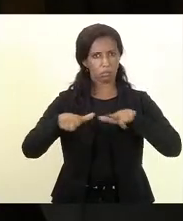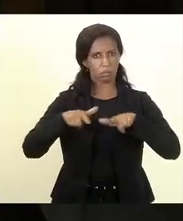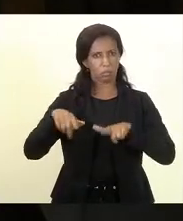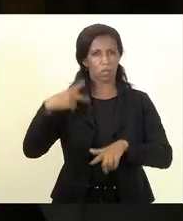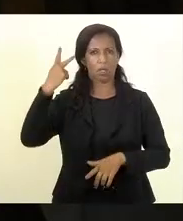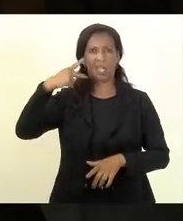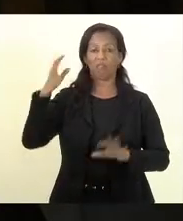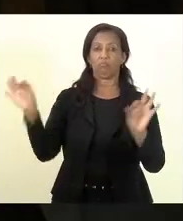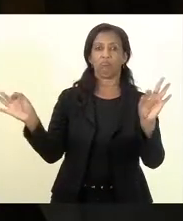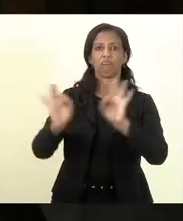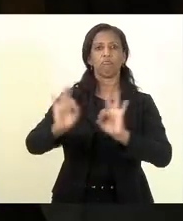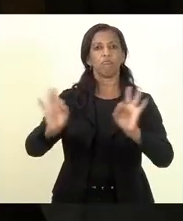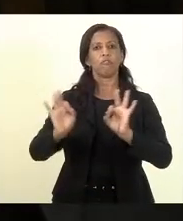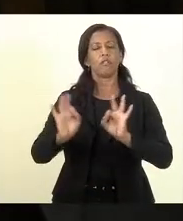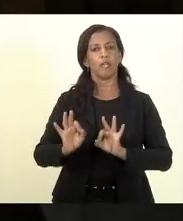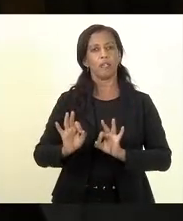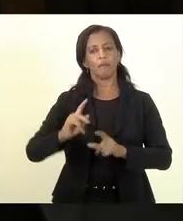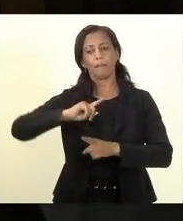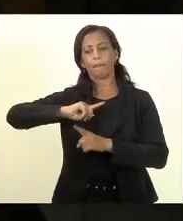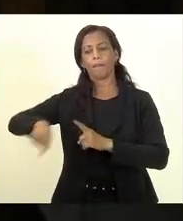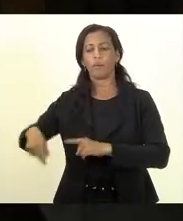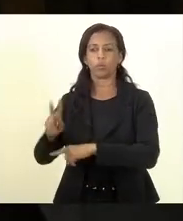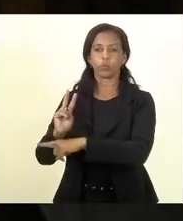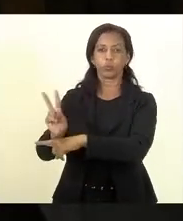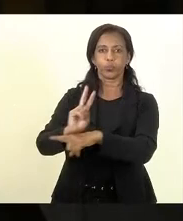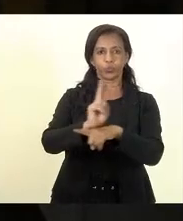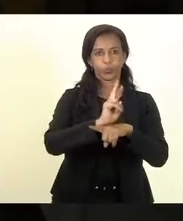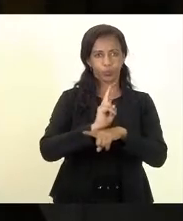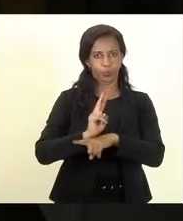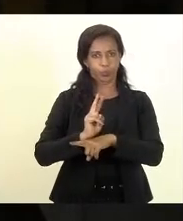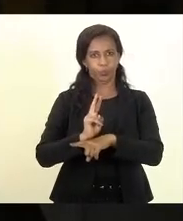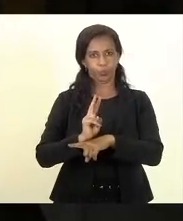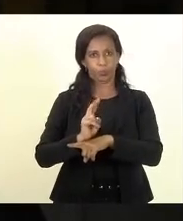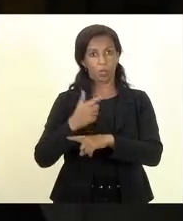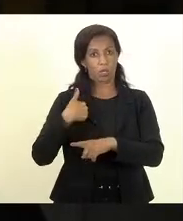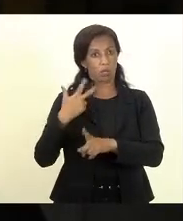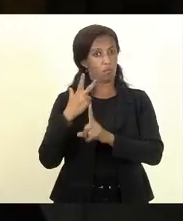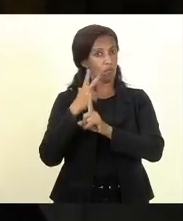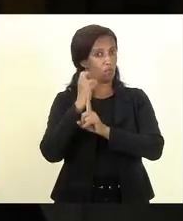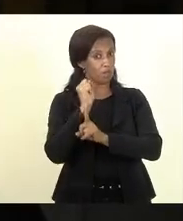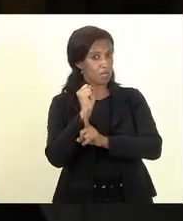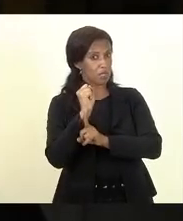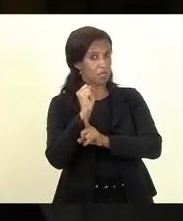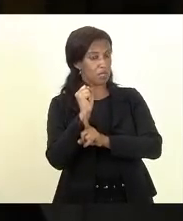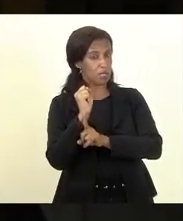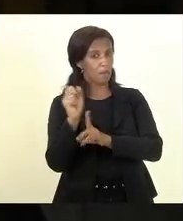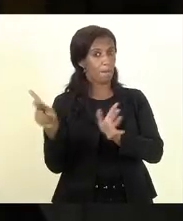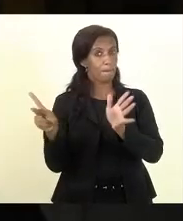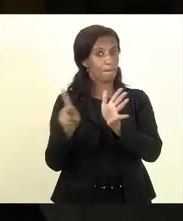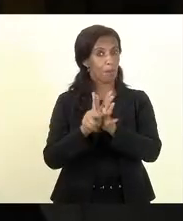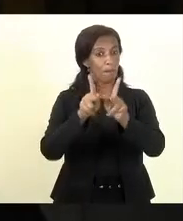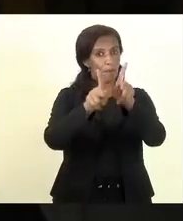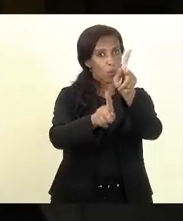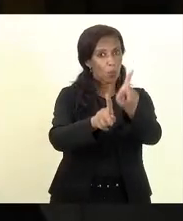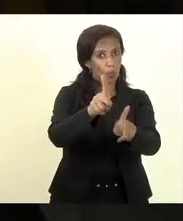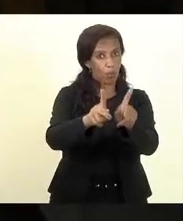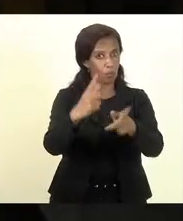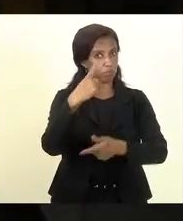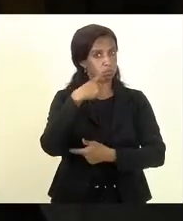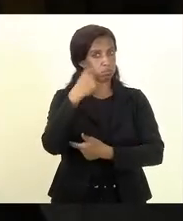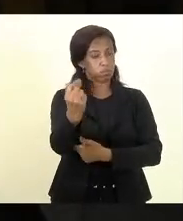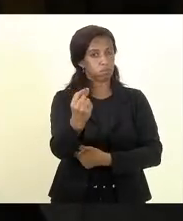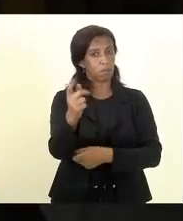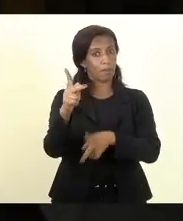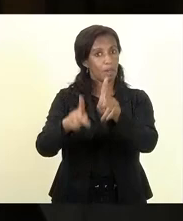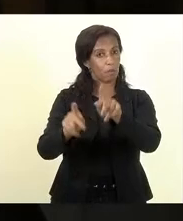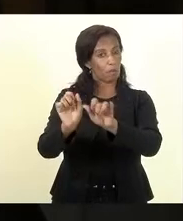vai cessear o meu direito de fiscalização. Ninguém vai cessear. Eu fui eleito, chancelado, tutelado pelo povo, pela